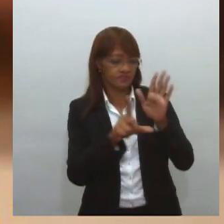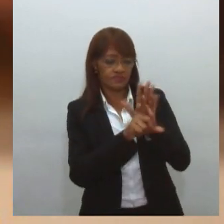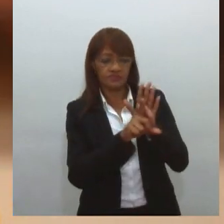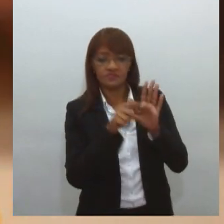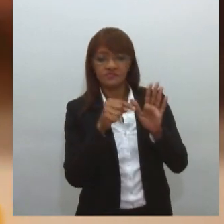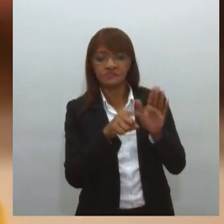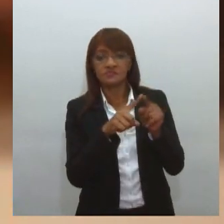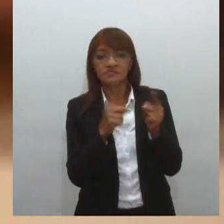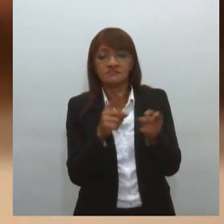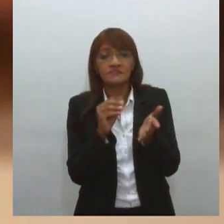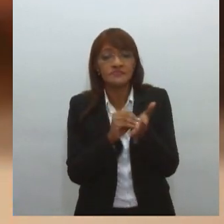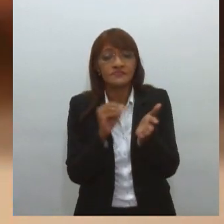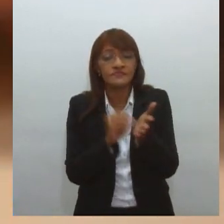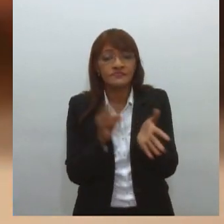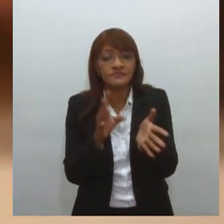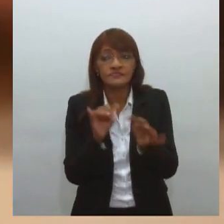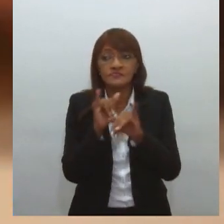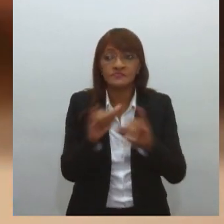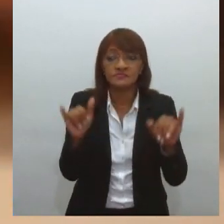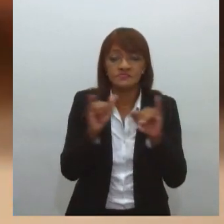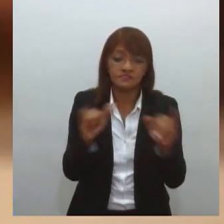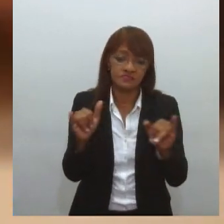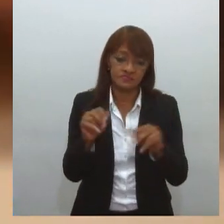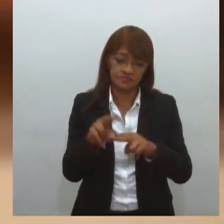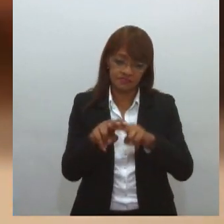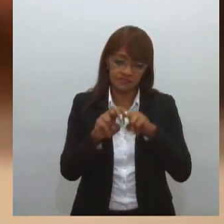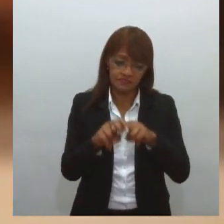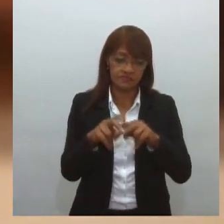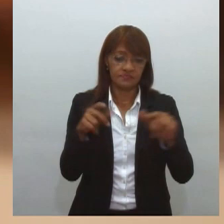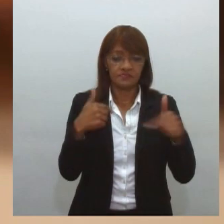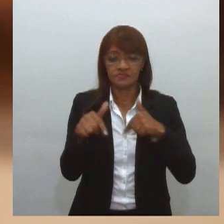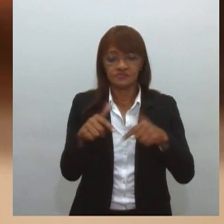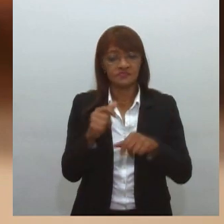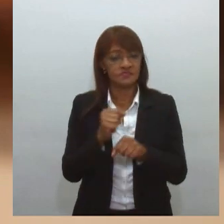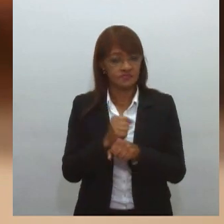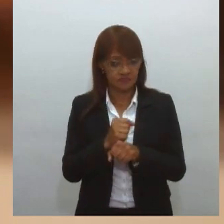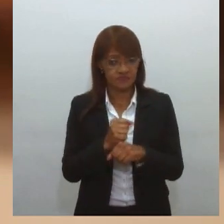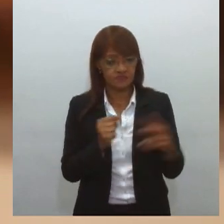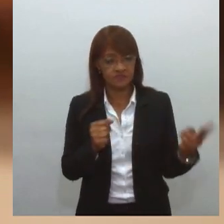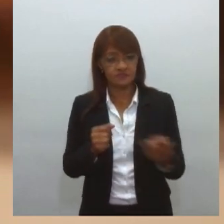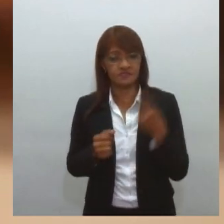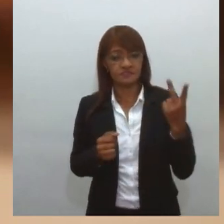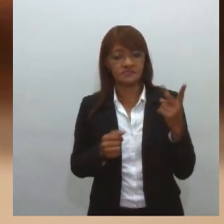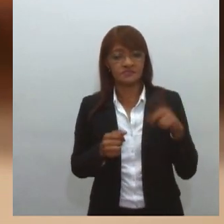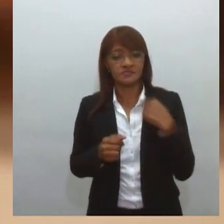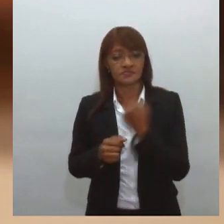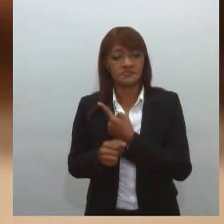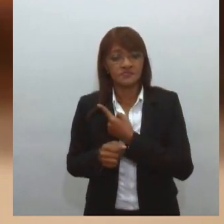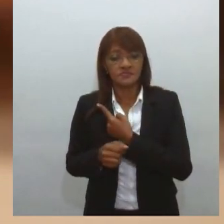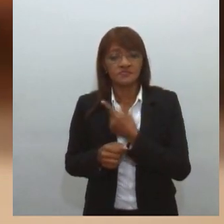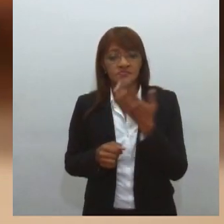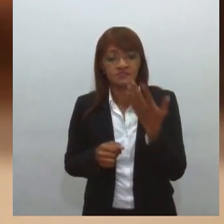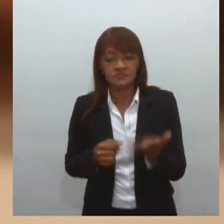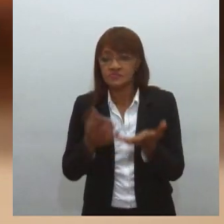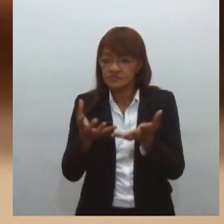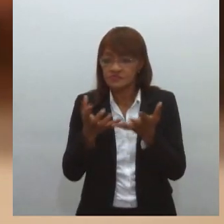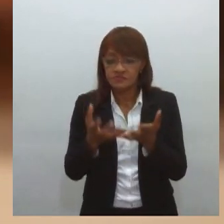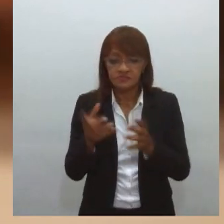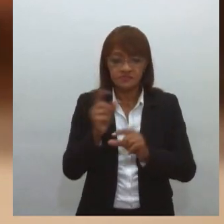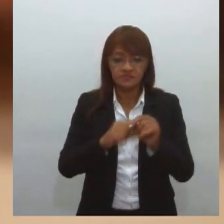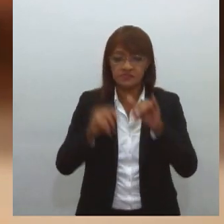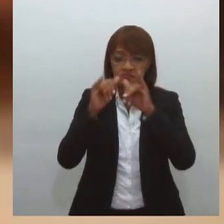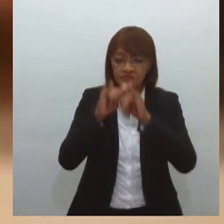na ponta. Por isso, esse trabalho é inovador. Nós estamos trabalhando em rede, levando informações